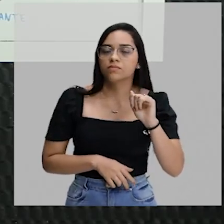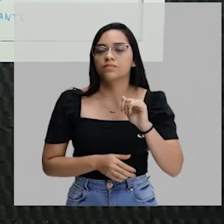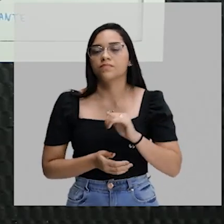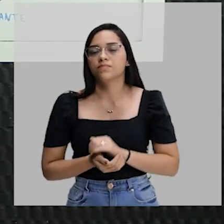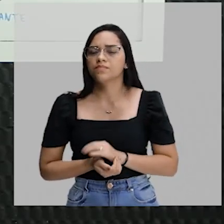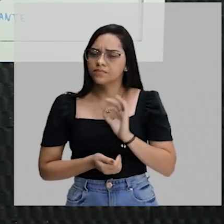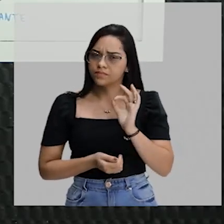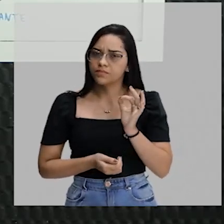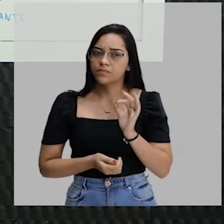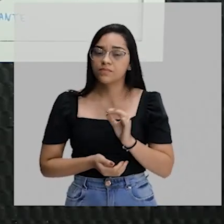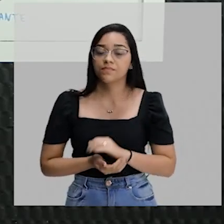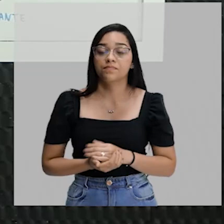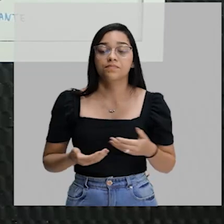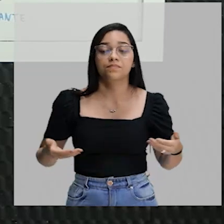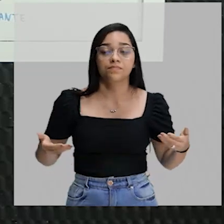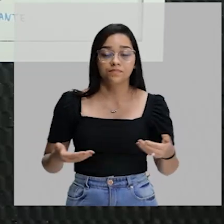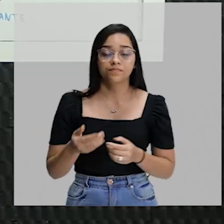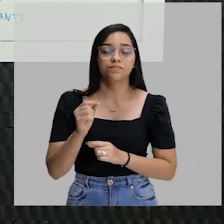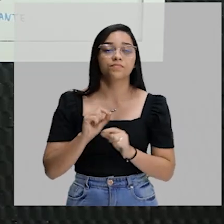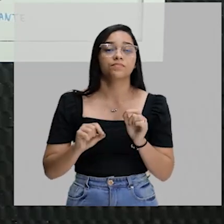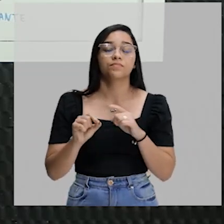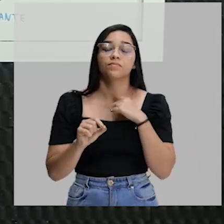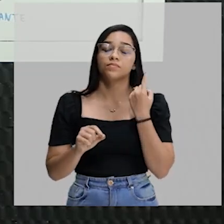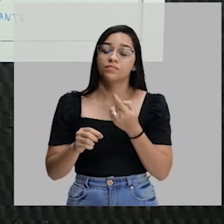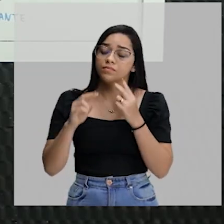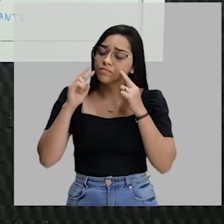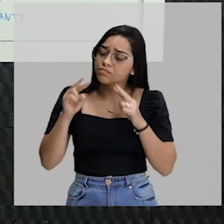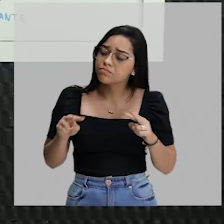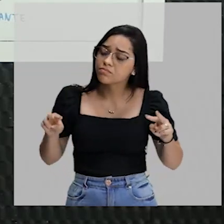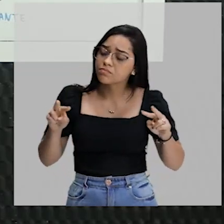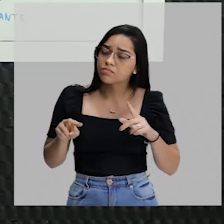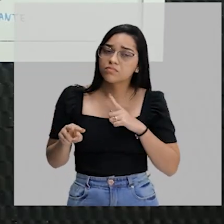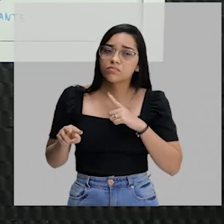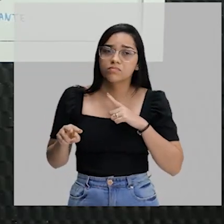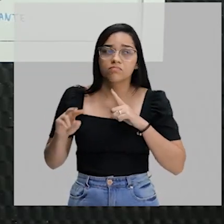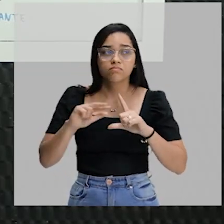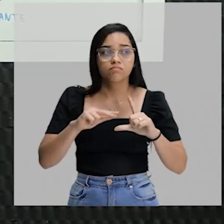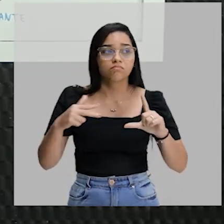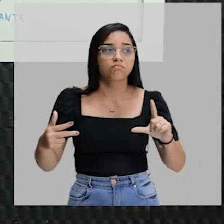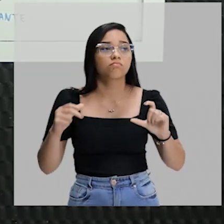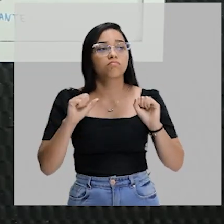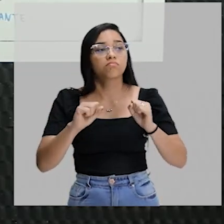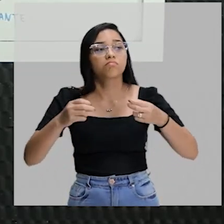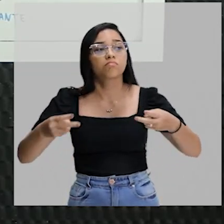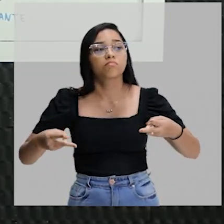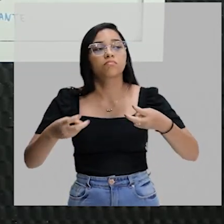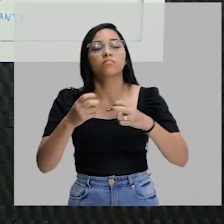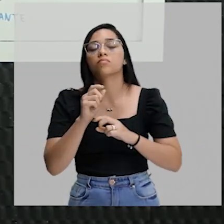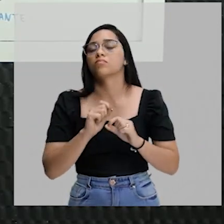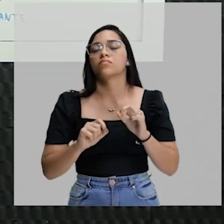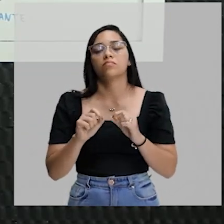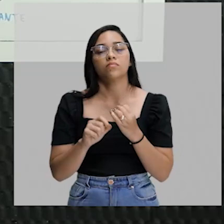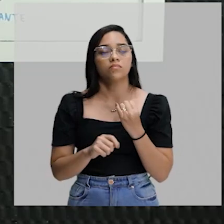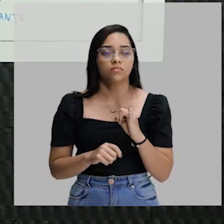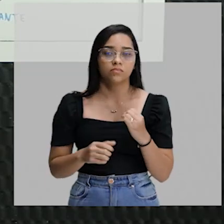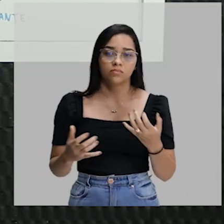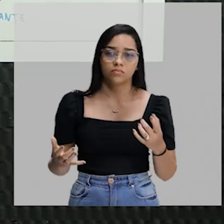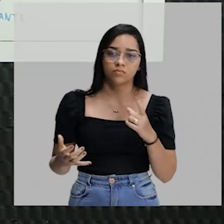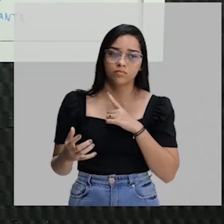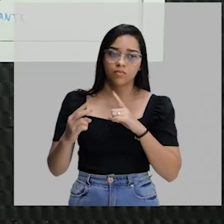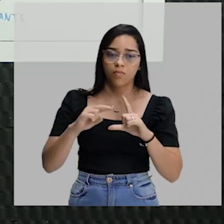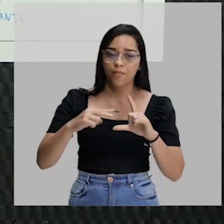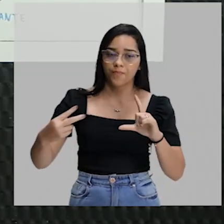dominante, tá certo? Agora, quando é que a gente olha para um heredograma e consegue identificar se